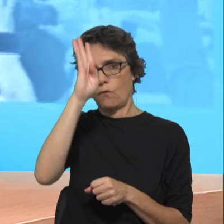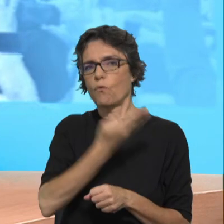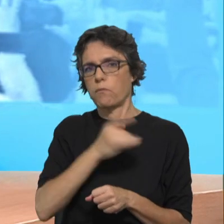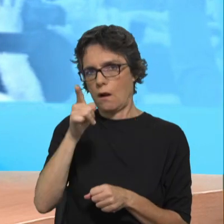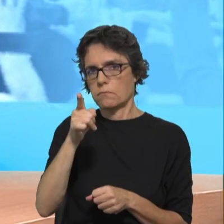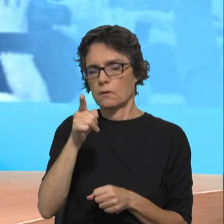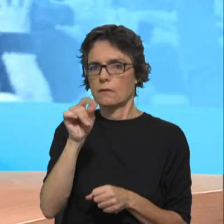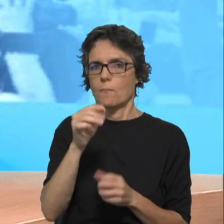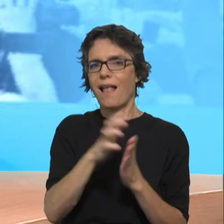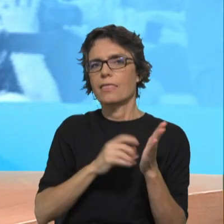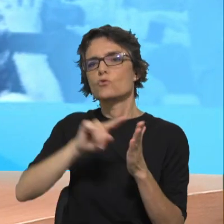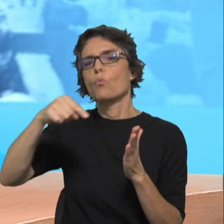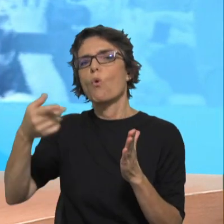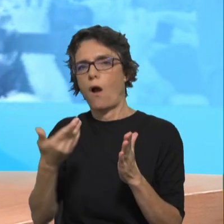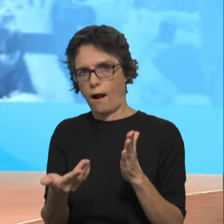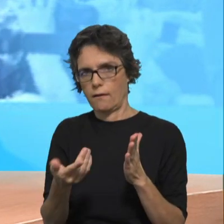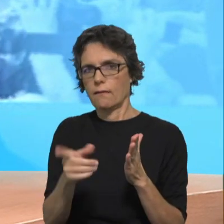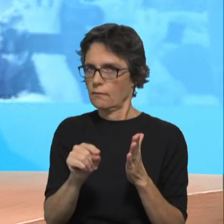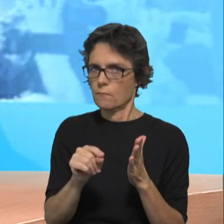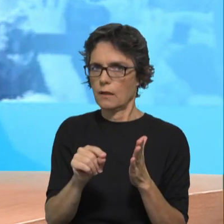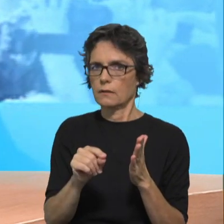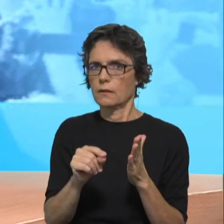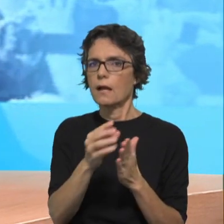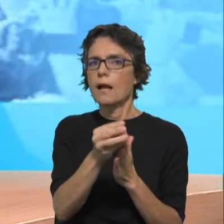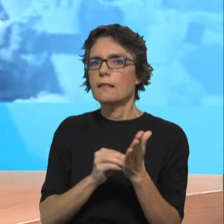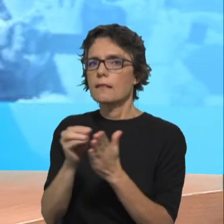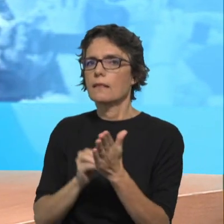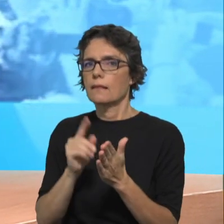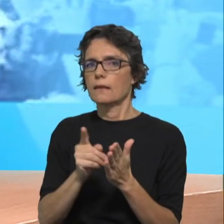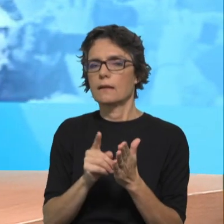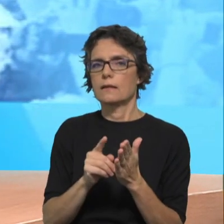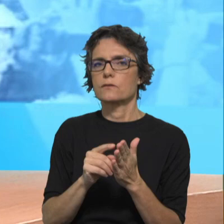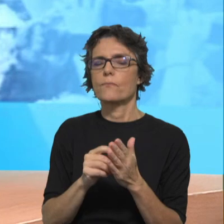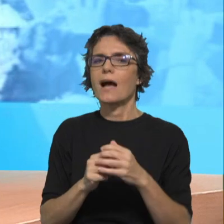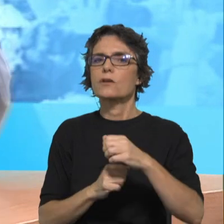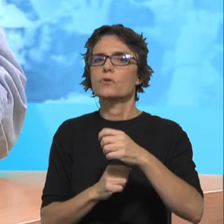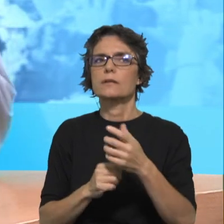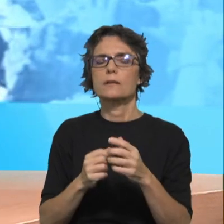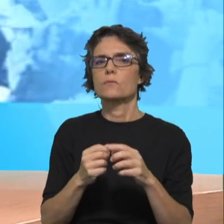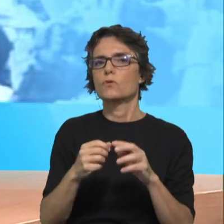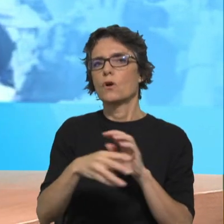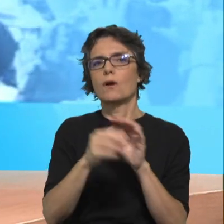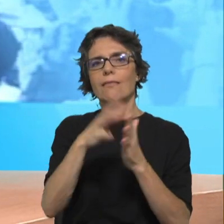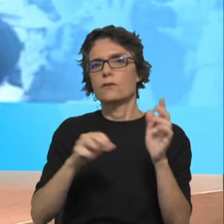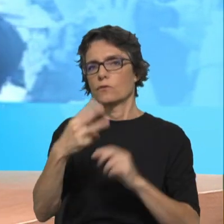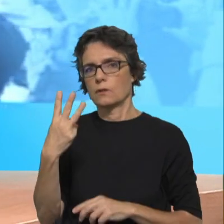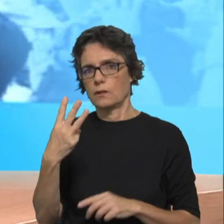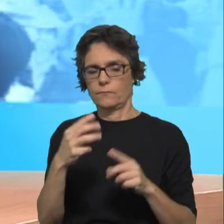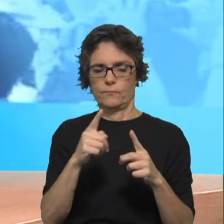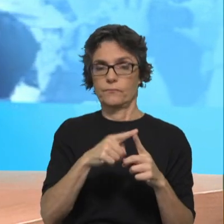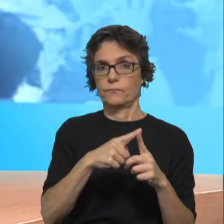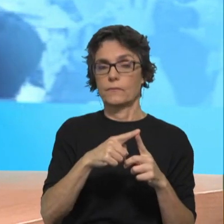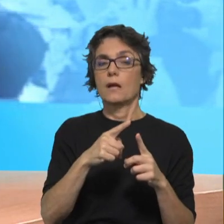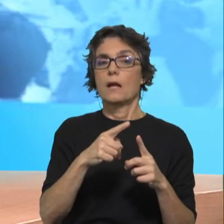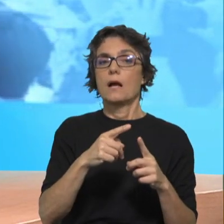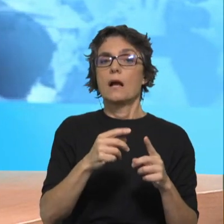textos que ele escreveu e que partilhou connosco, está em 3 grandes textos: a renovação da Igreja, Evangelii Gaudium,